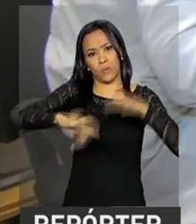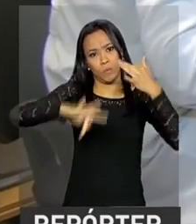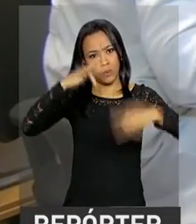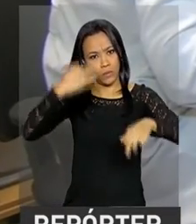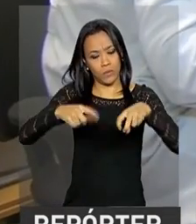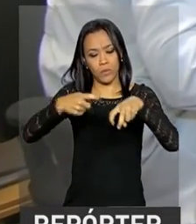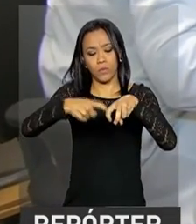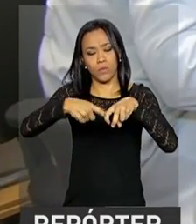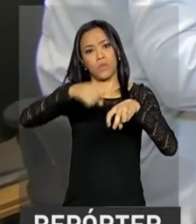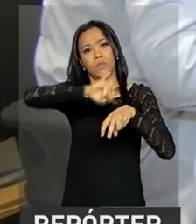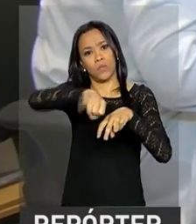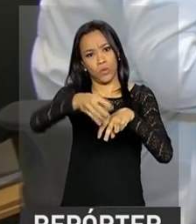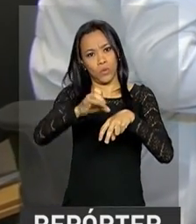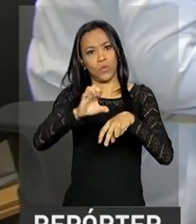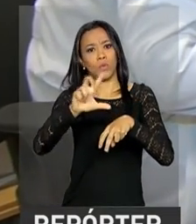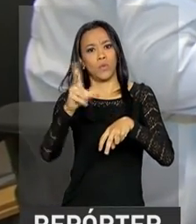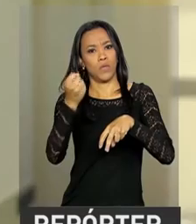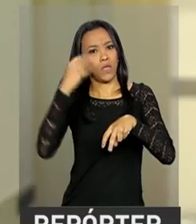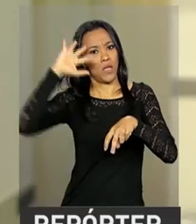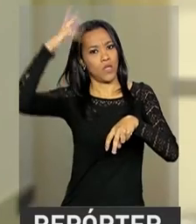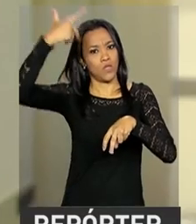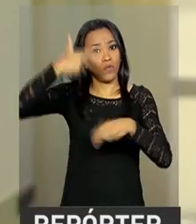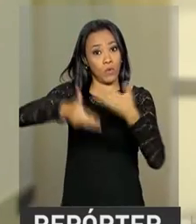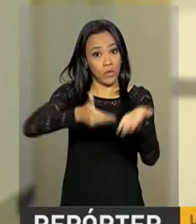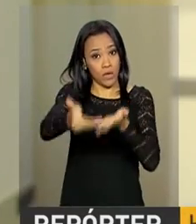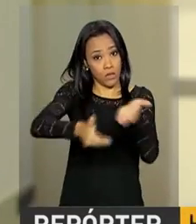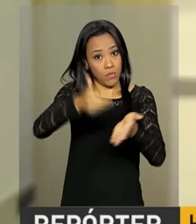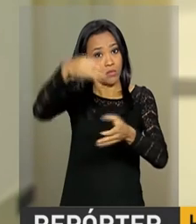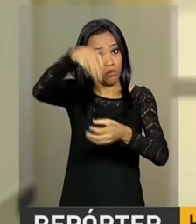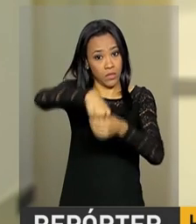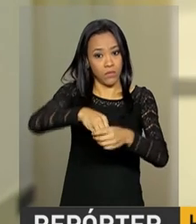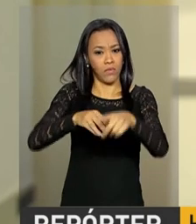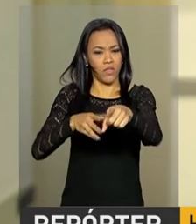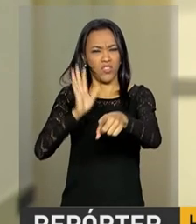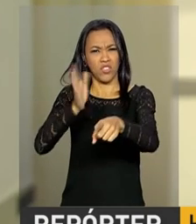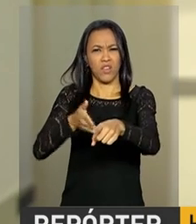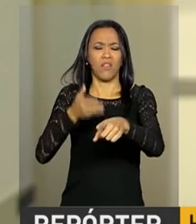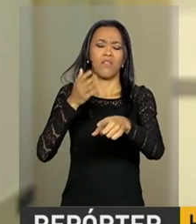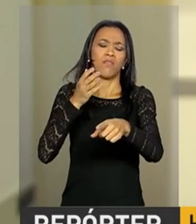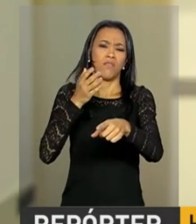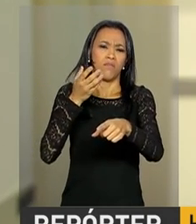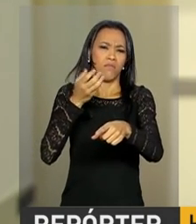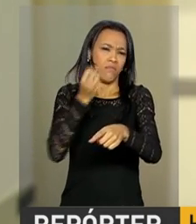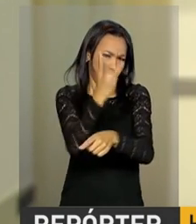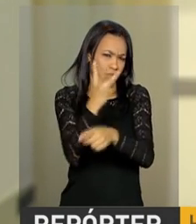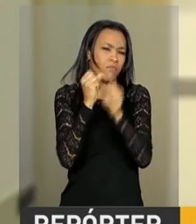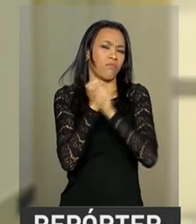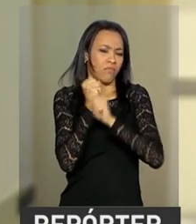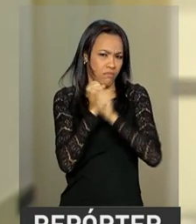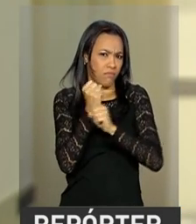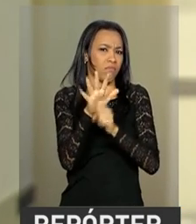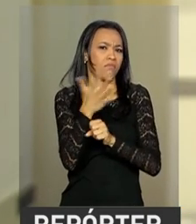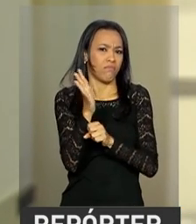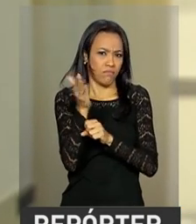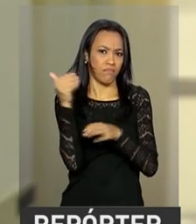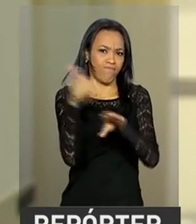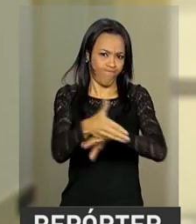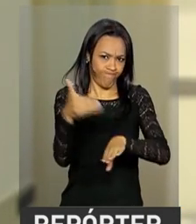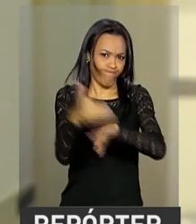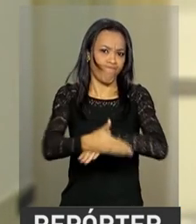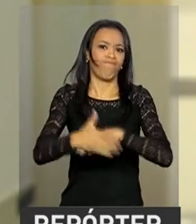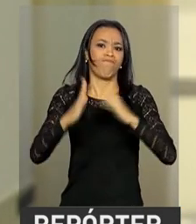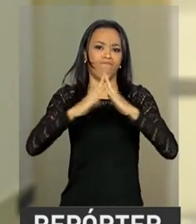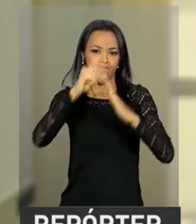até iniciar o tratamento no Instituto. Eu já faço tratamento três anos mais ou menos aqui no INTO